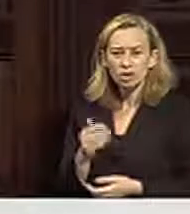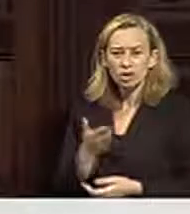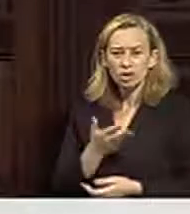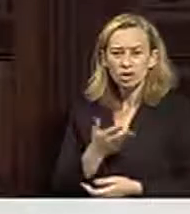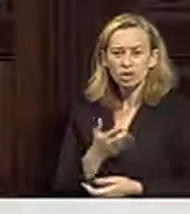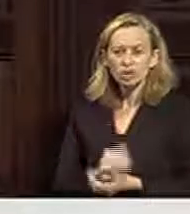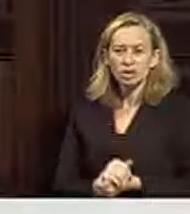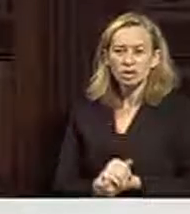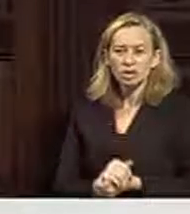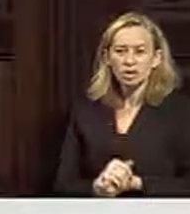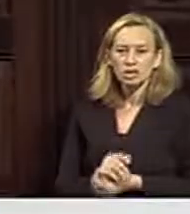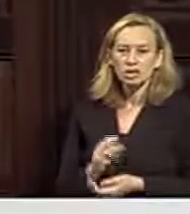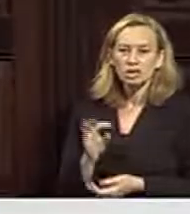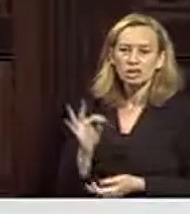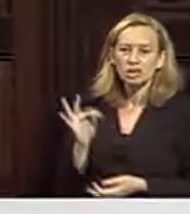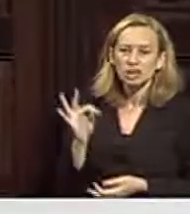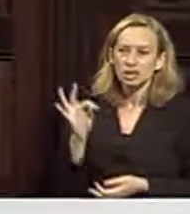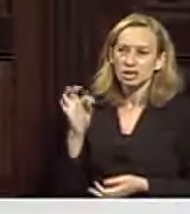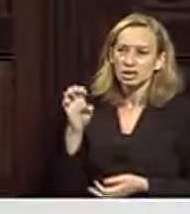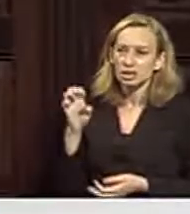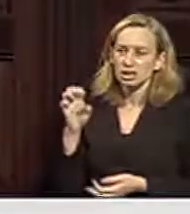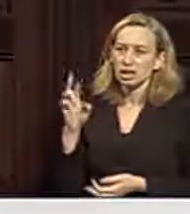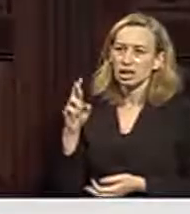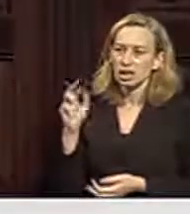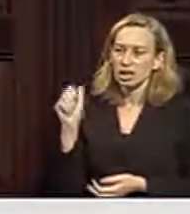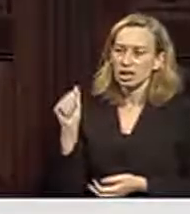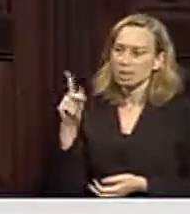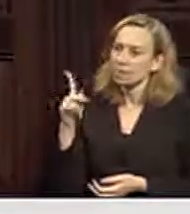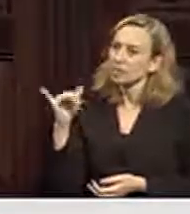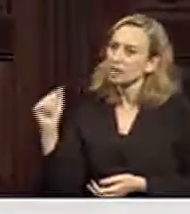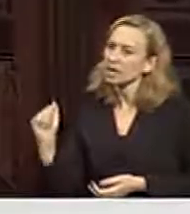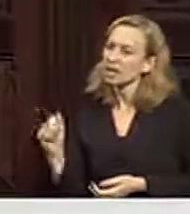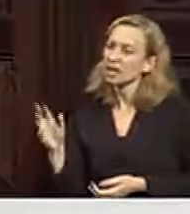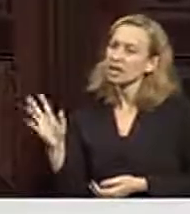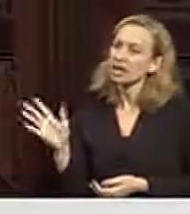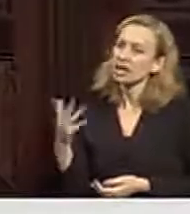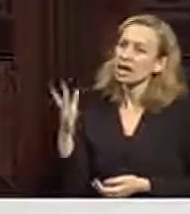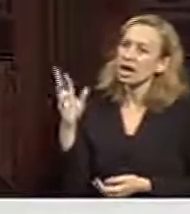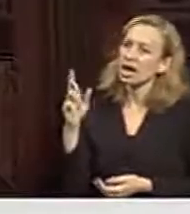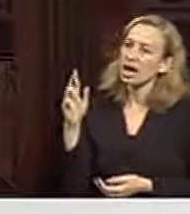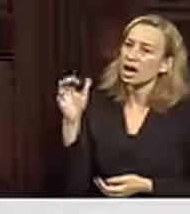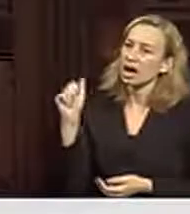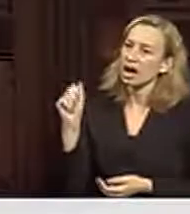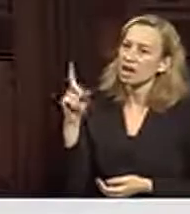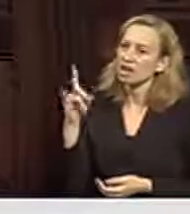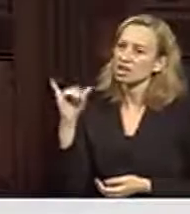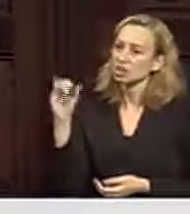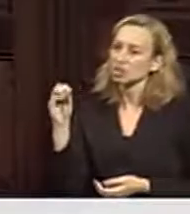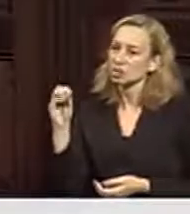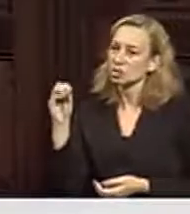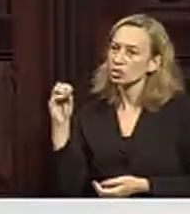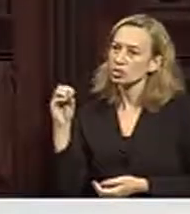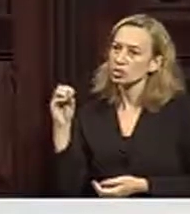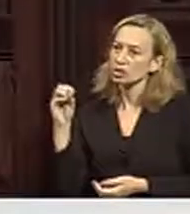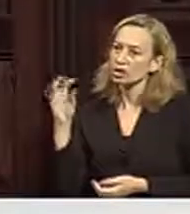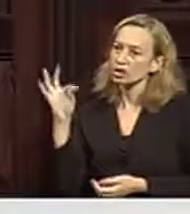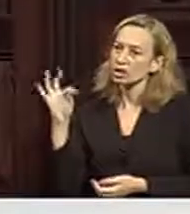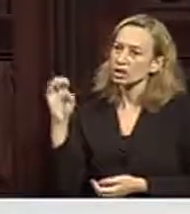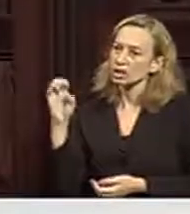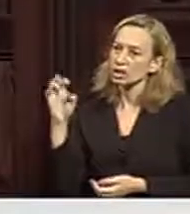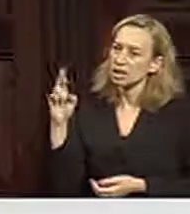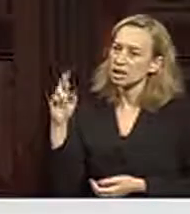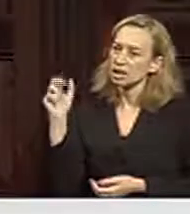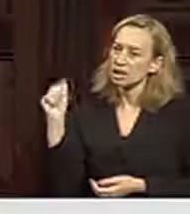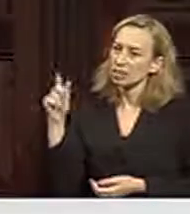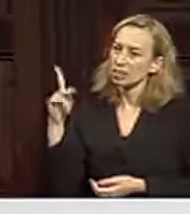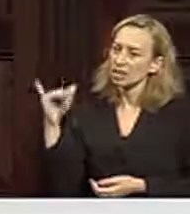quimioterapia, a radioterapia, as enfermarias, aos quartos, aos pacientes desenganados, porque